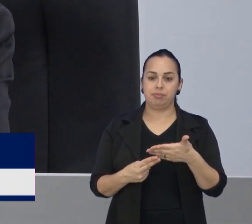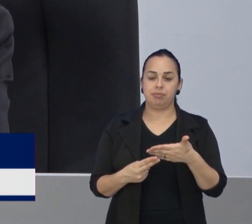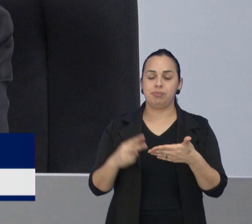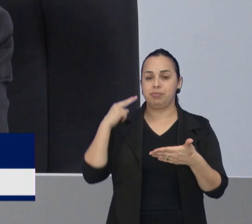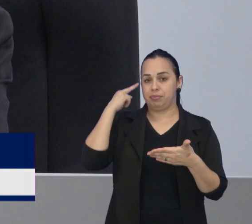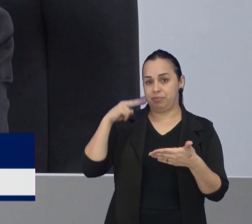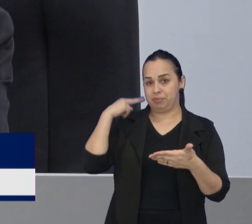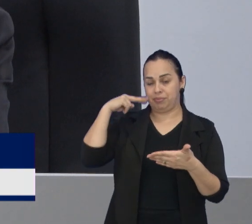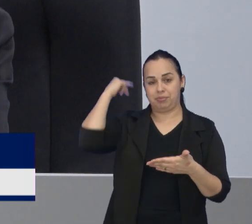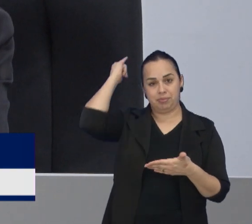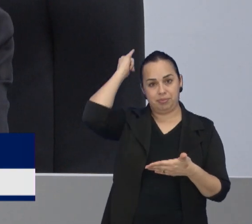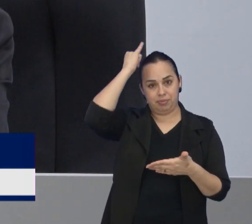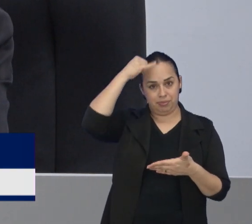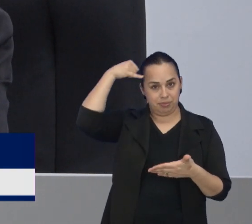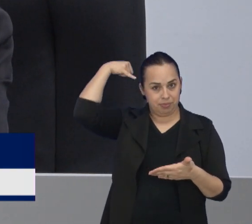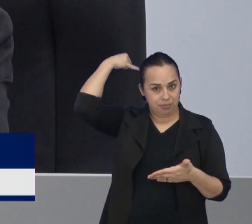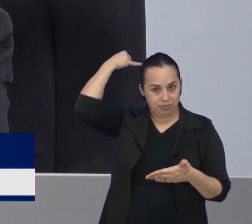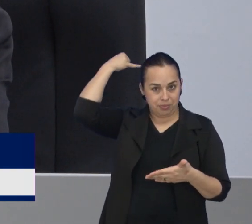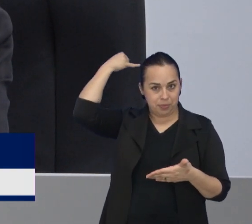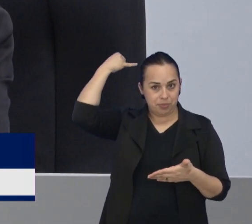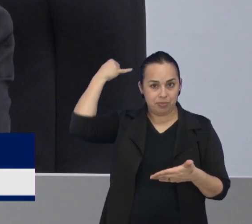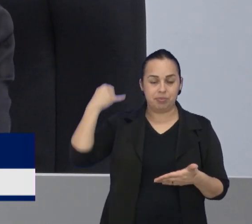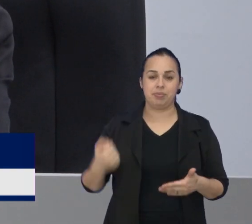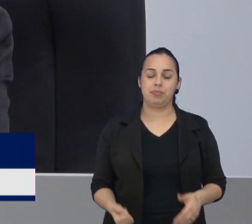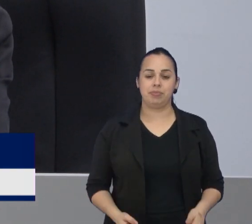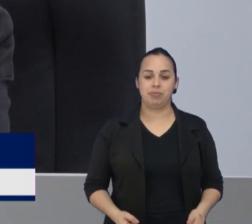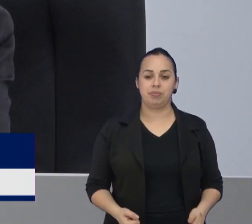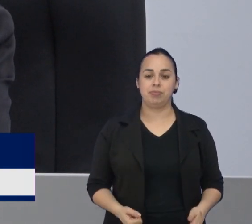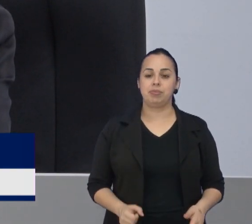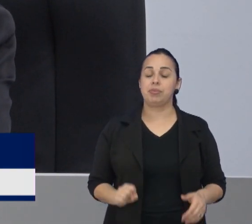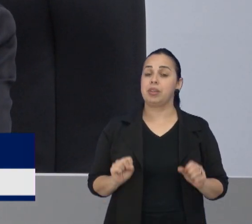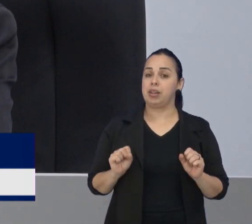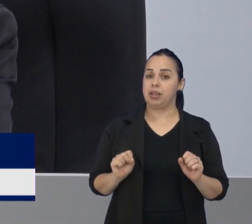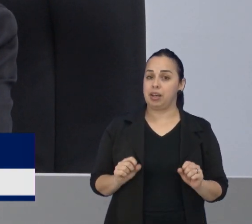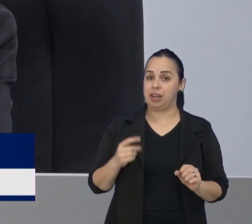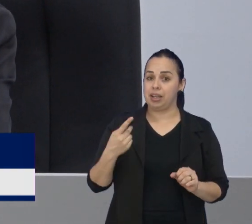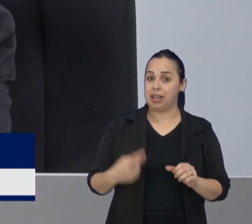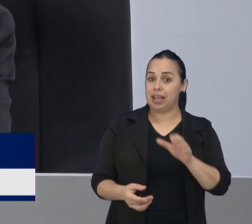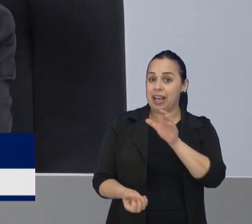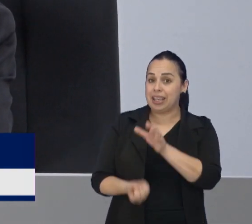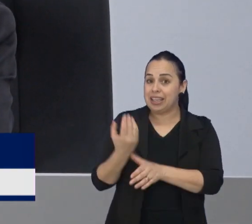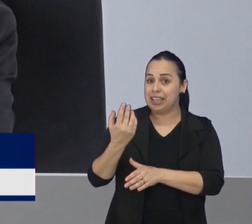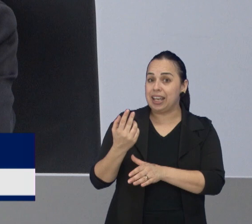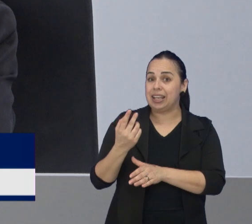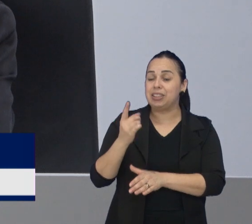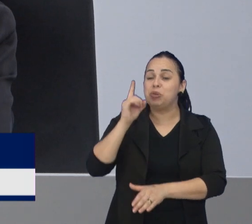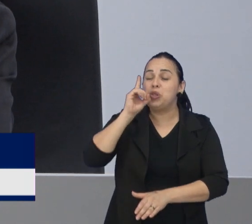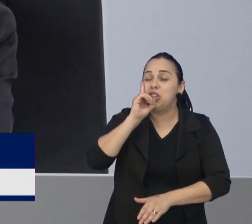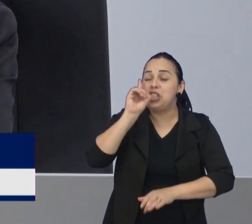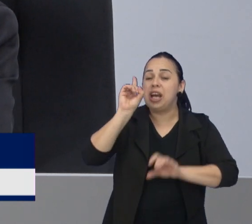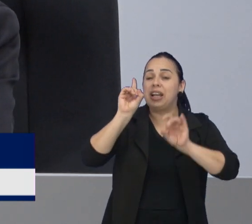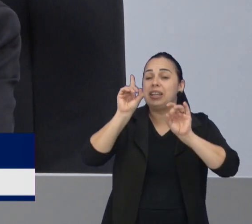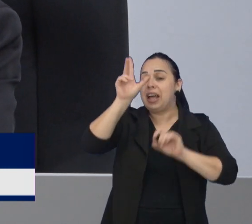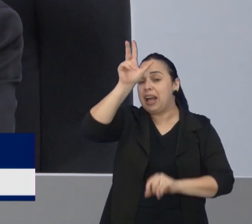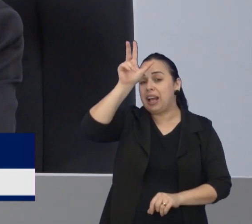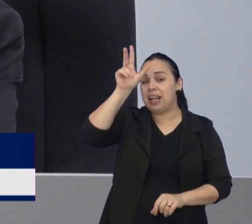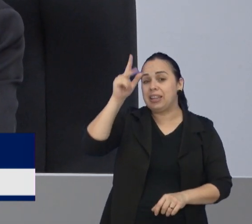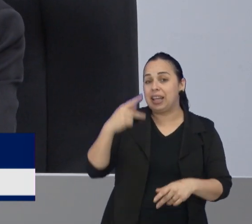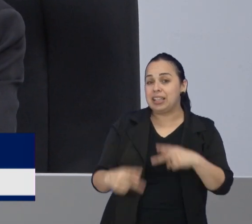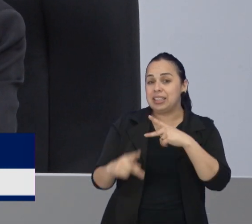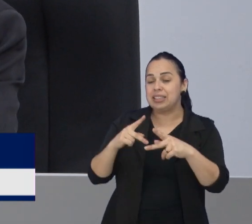vereador Dr. José Cláudio. Estabelece a criação do Dia Municipal